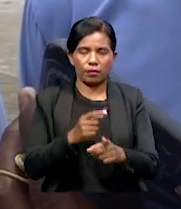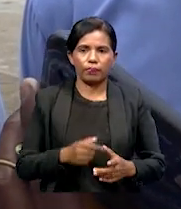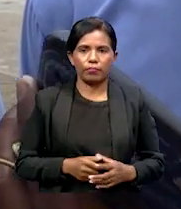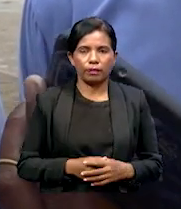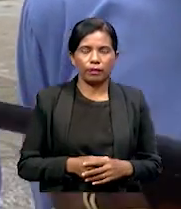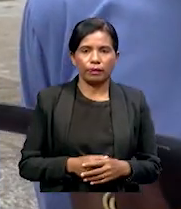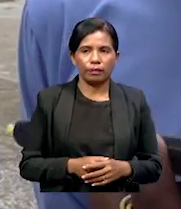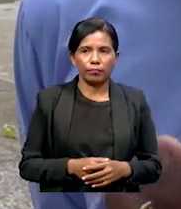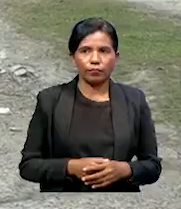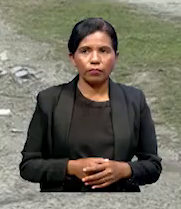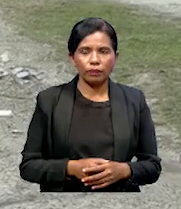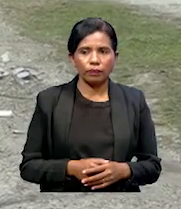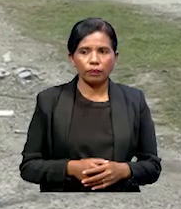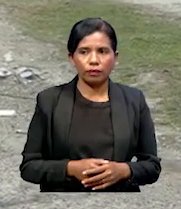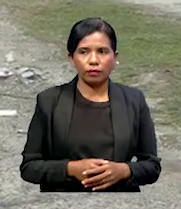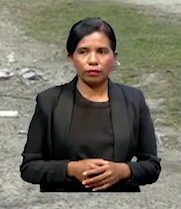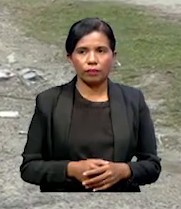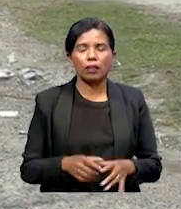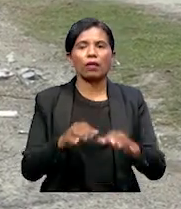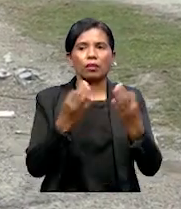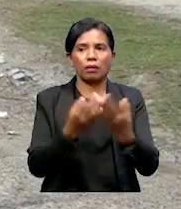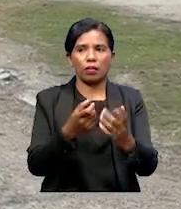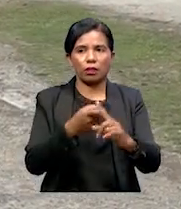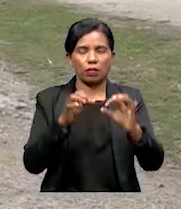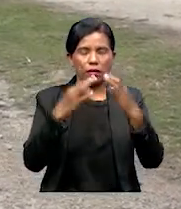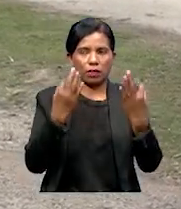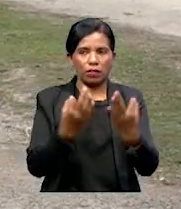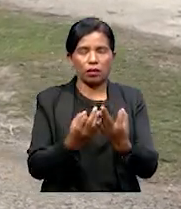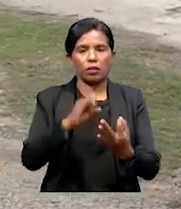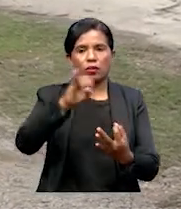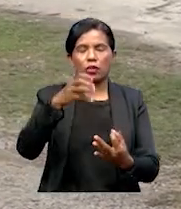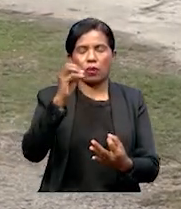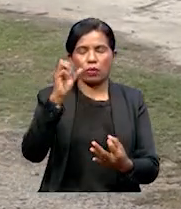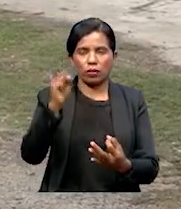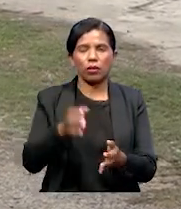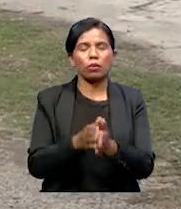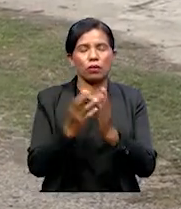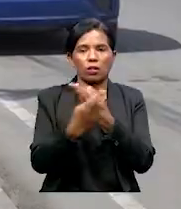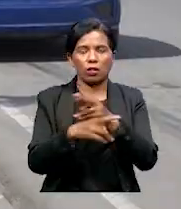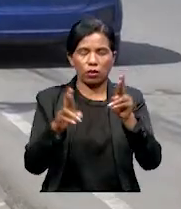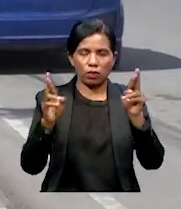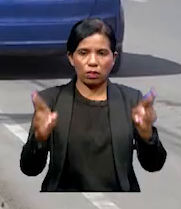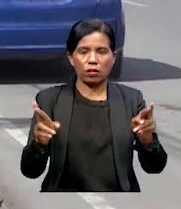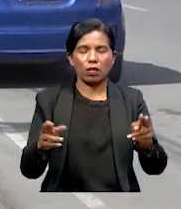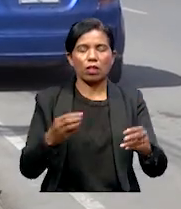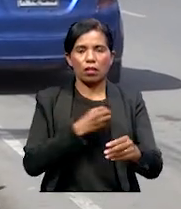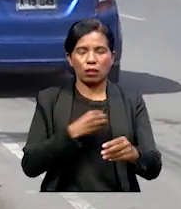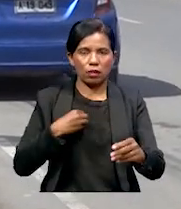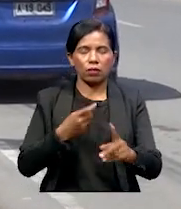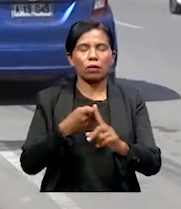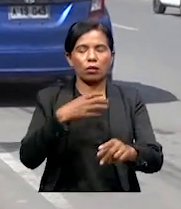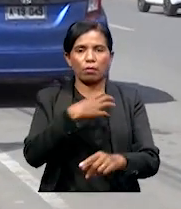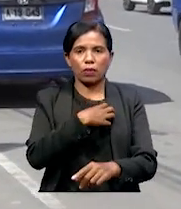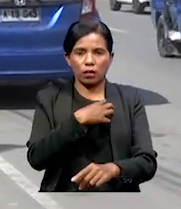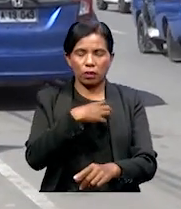neba iha bekusi antes ne familia husi mati bian Jose Bernardo de Jesus ejiji resultado autopsia husi parte penteli ho di